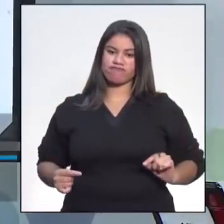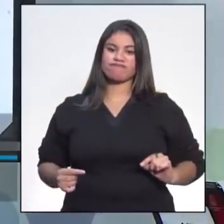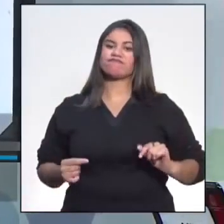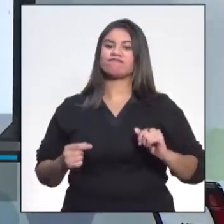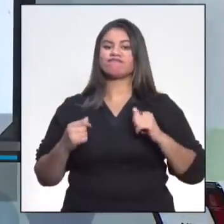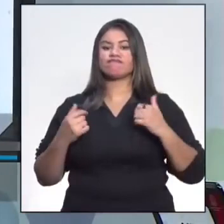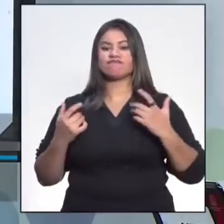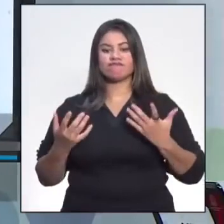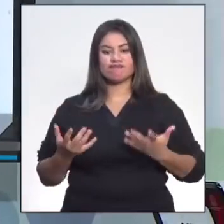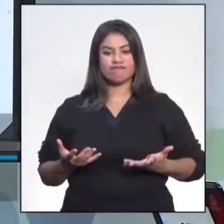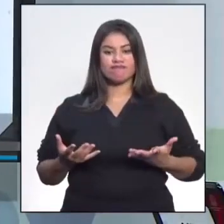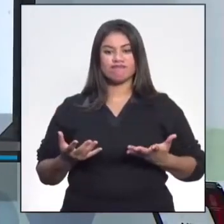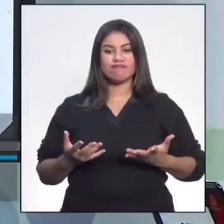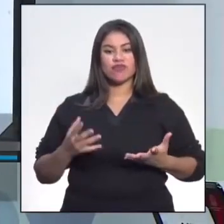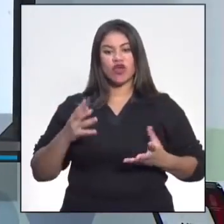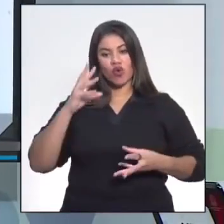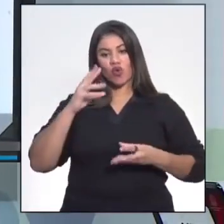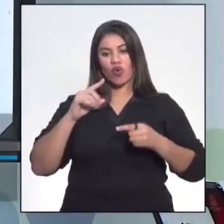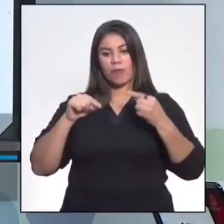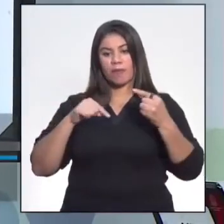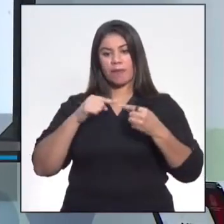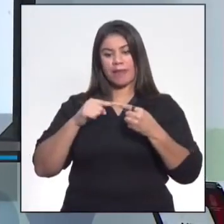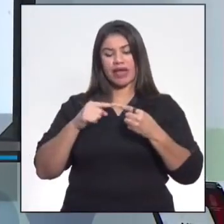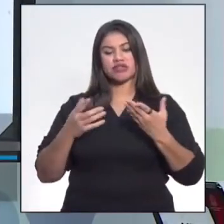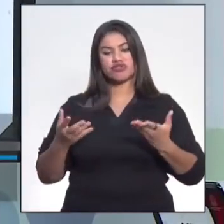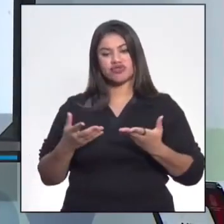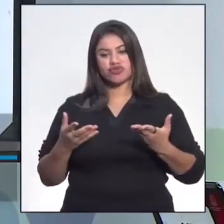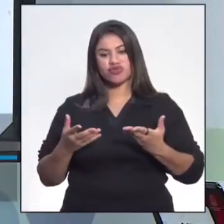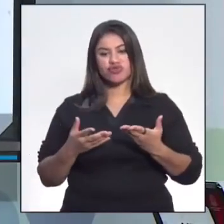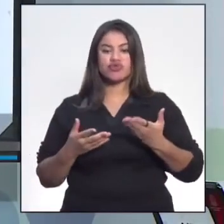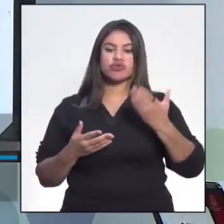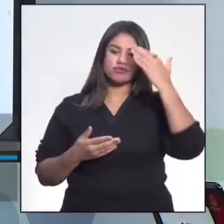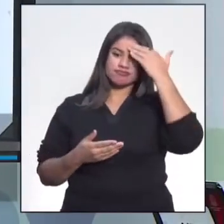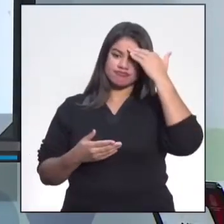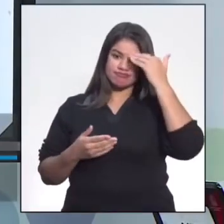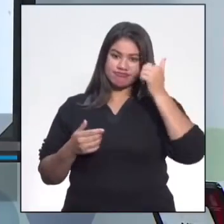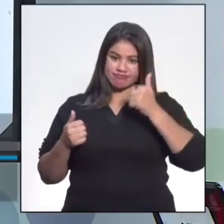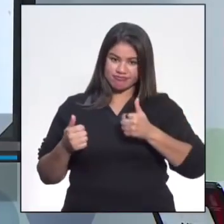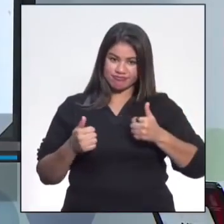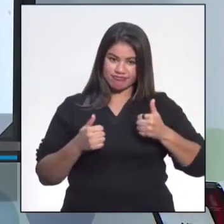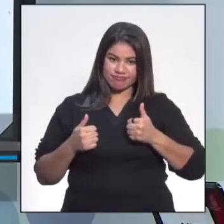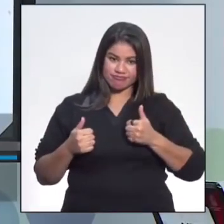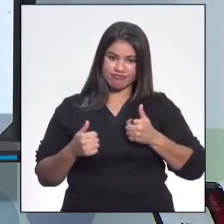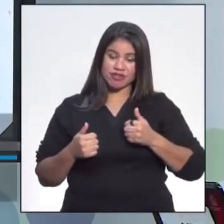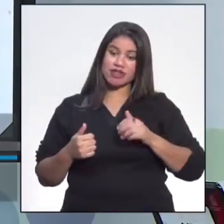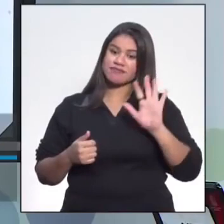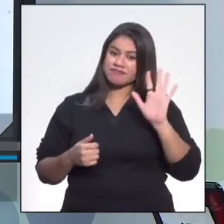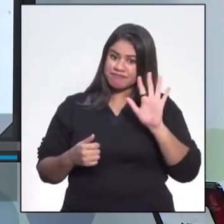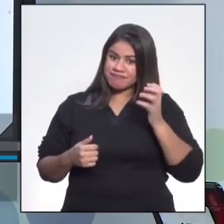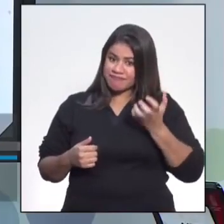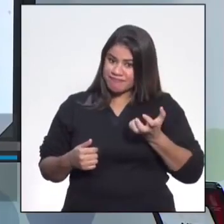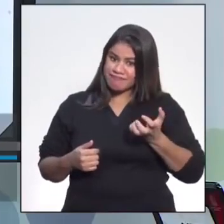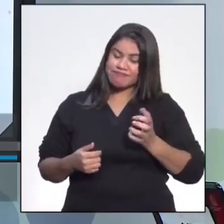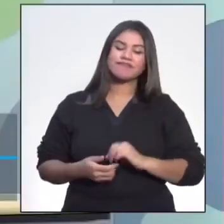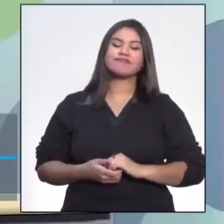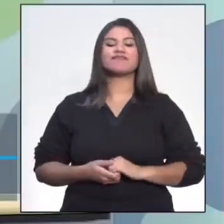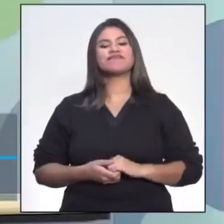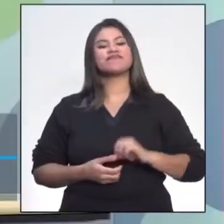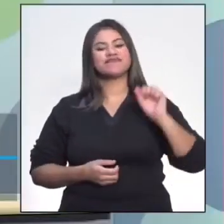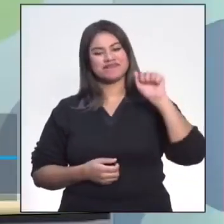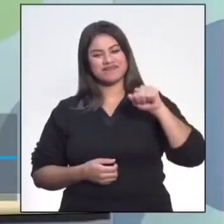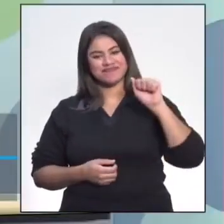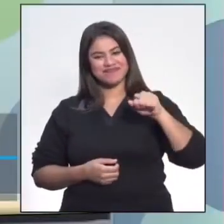baixo. Bom, esse era o objetivo da aula de hoje. Acredito que vocês tenham conseguido compreender. Professora Inês, quer se despedir?